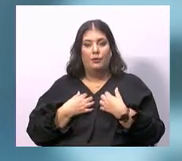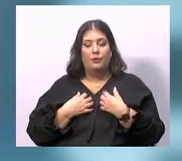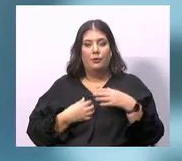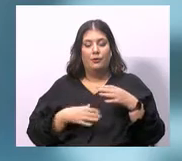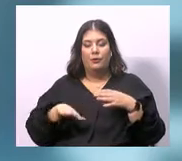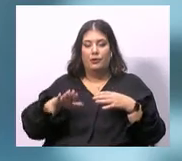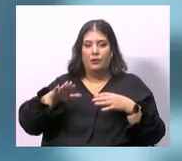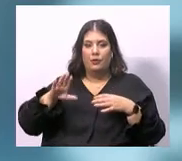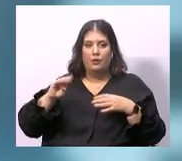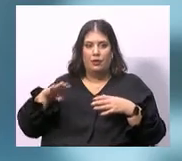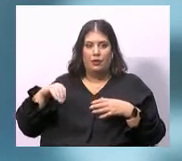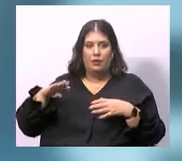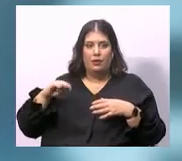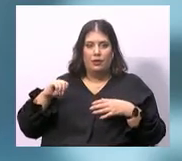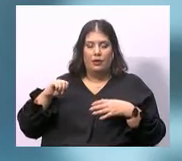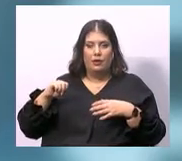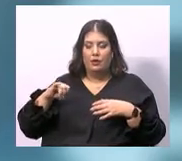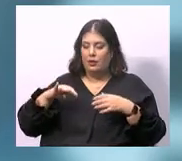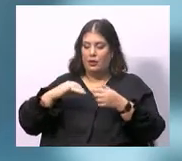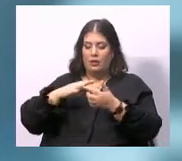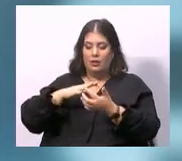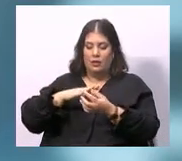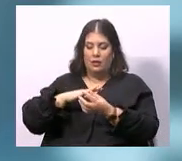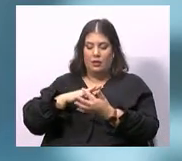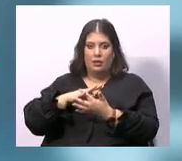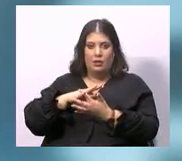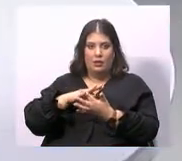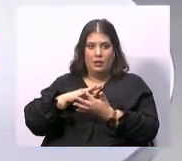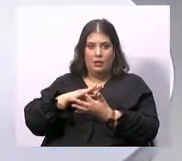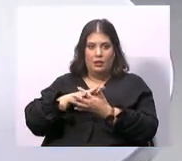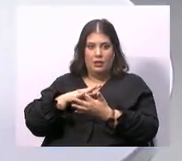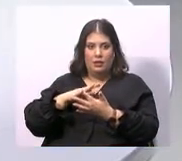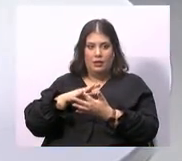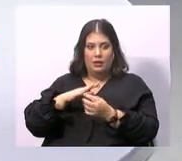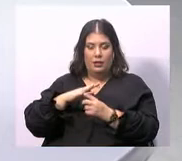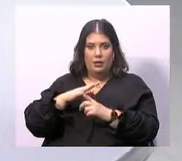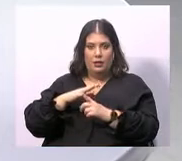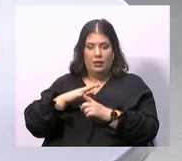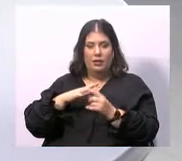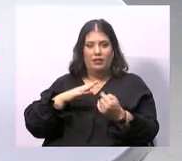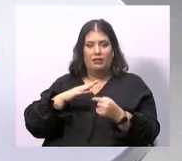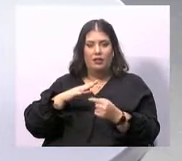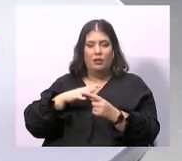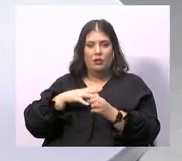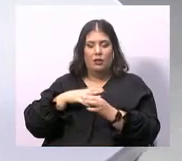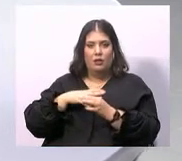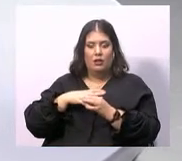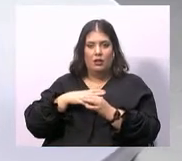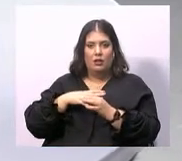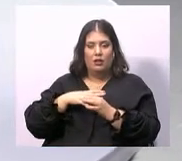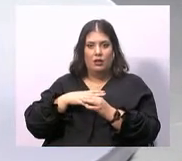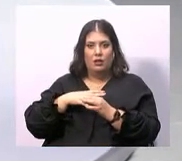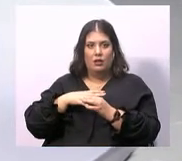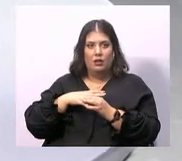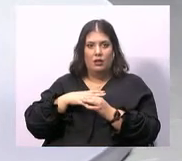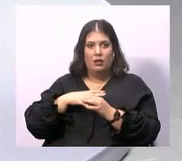pé direito, entre o dedo pequenino e a seguir, o mendinho a seguir, eu tenho unidos que fiz